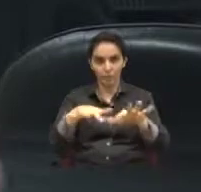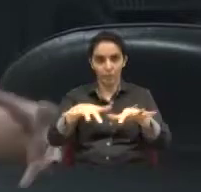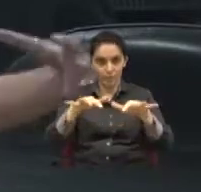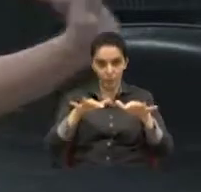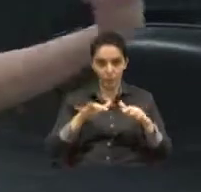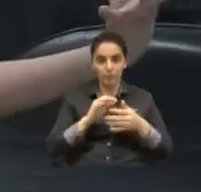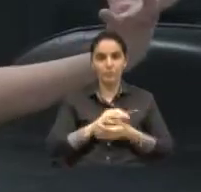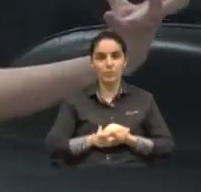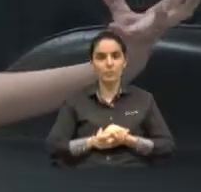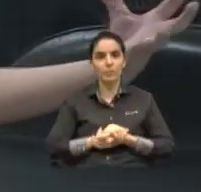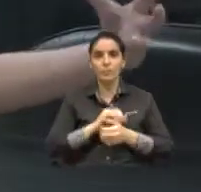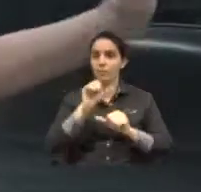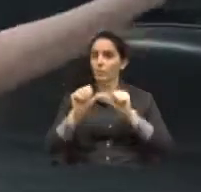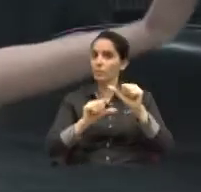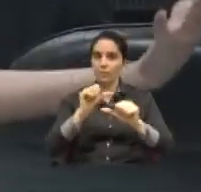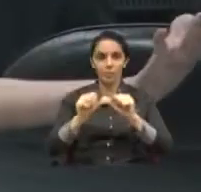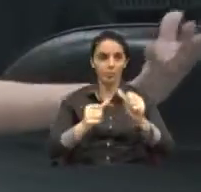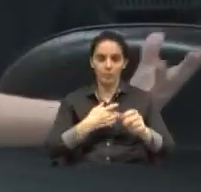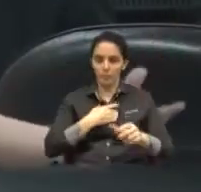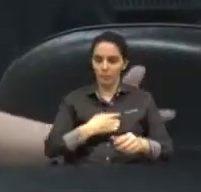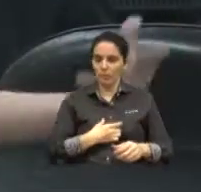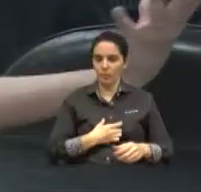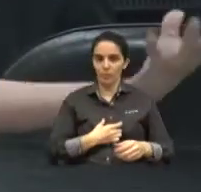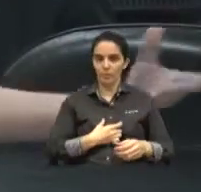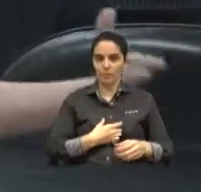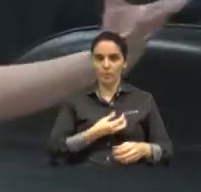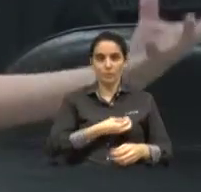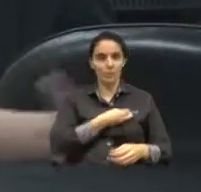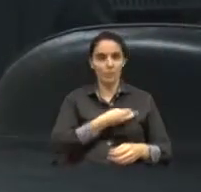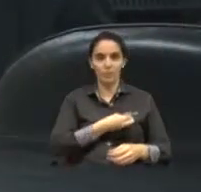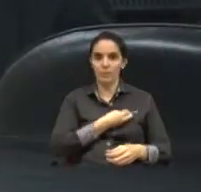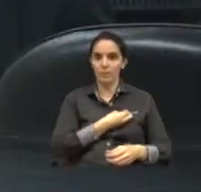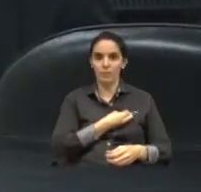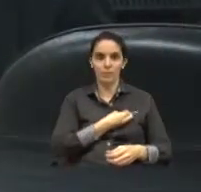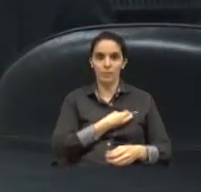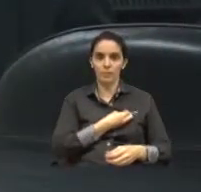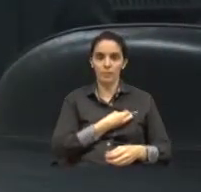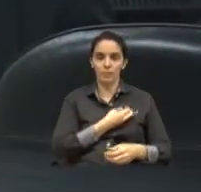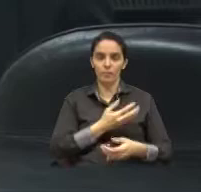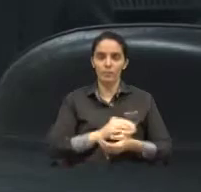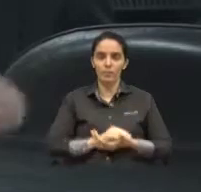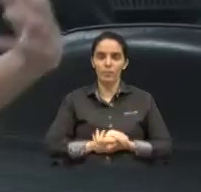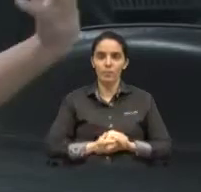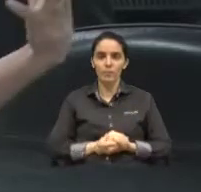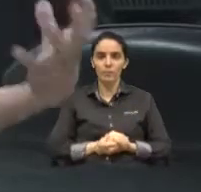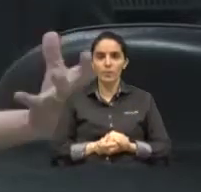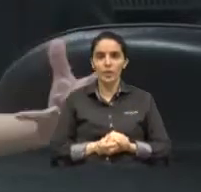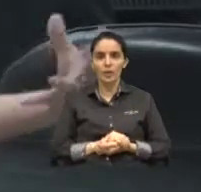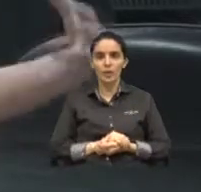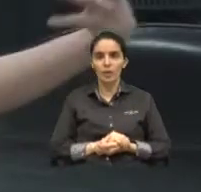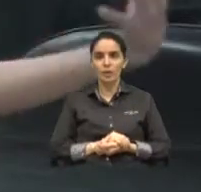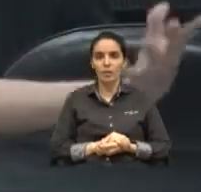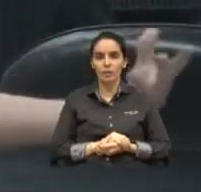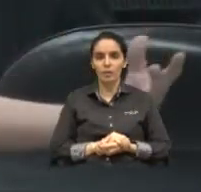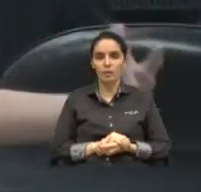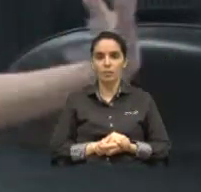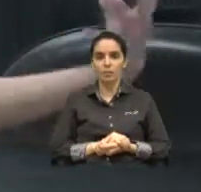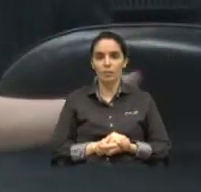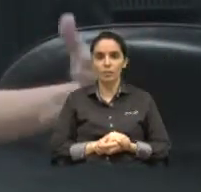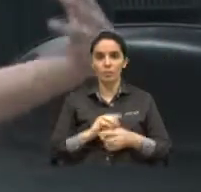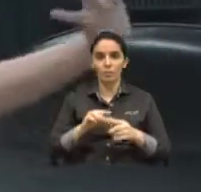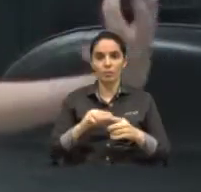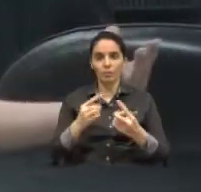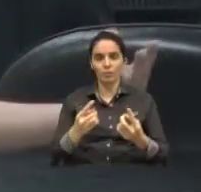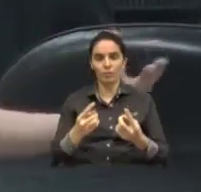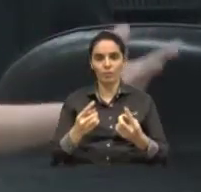não trocariam essa medalha pela vida dele junto aos seus. Mas diante desta bravura e